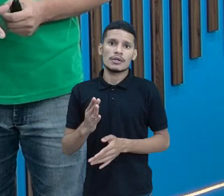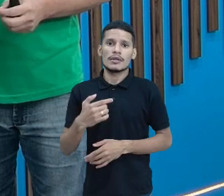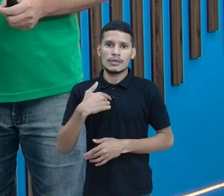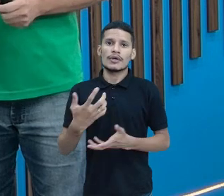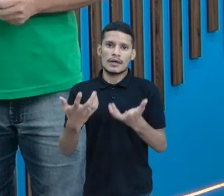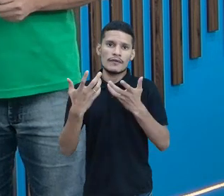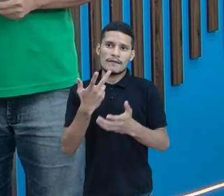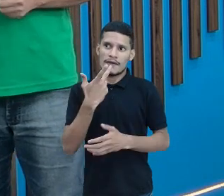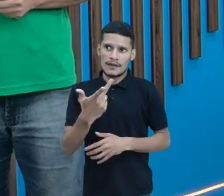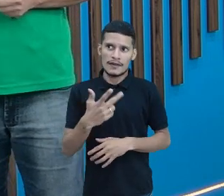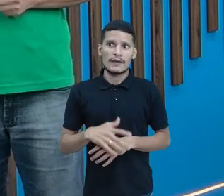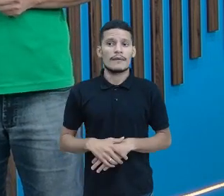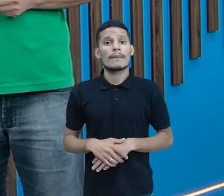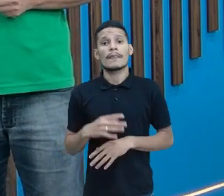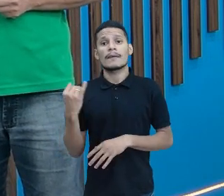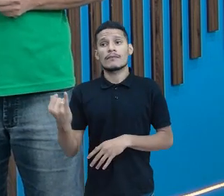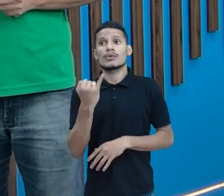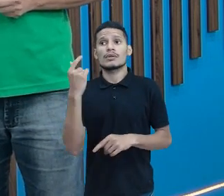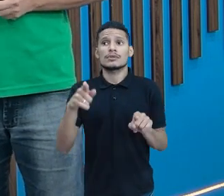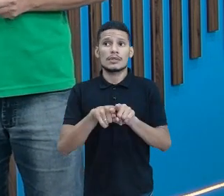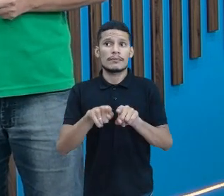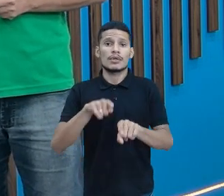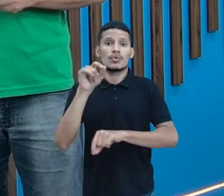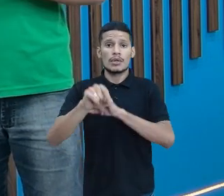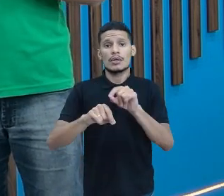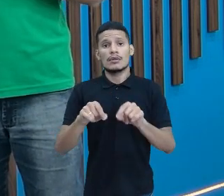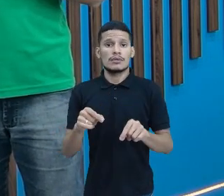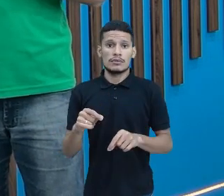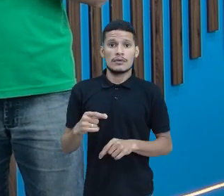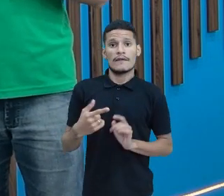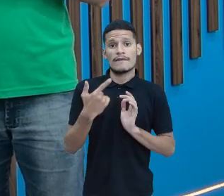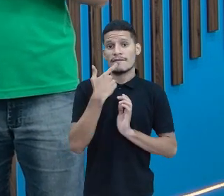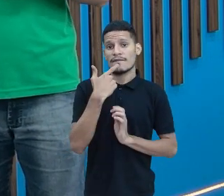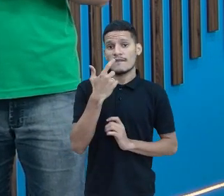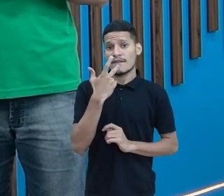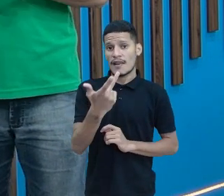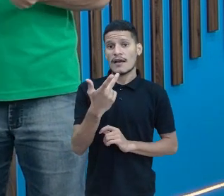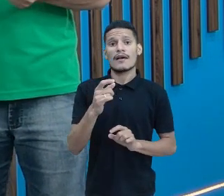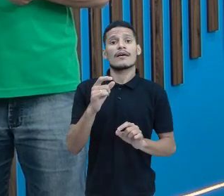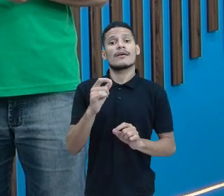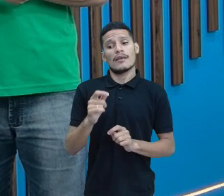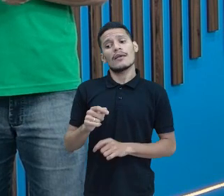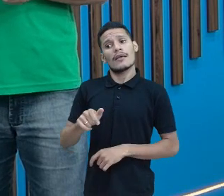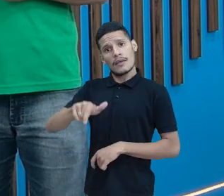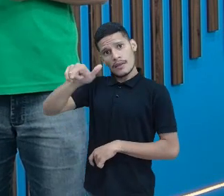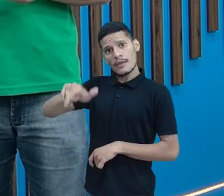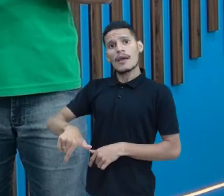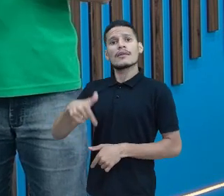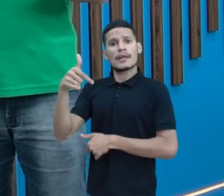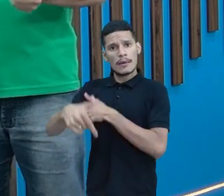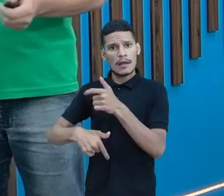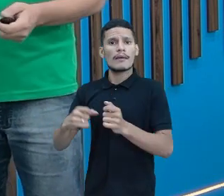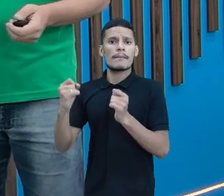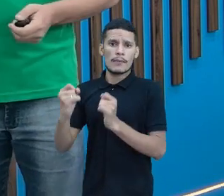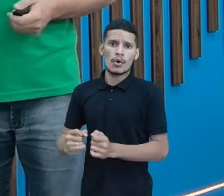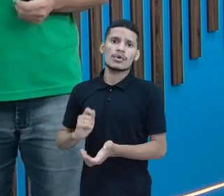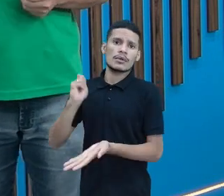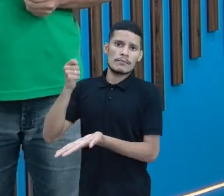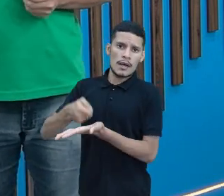dizer. É importante também colocar o seguinte, né, que esse trabalhador ou trabalhadora pode sim continuar pagando,